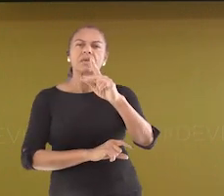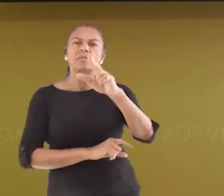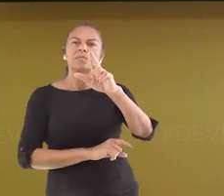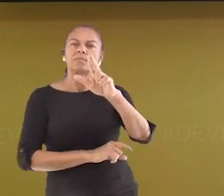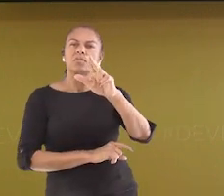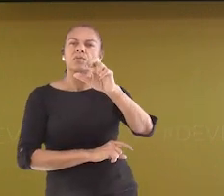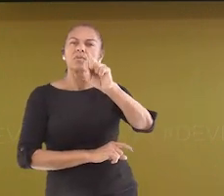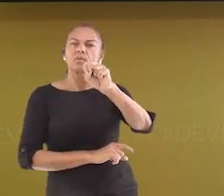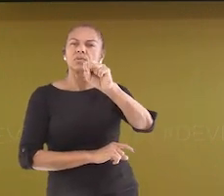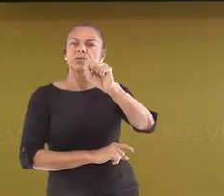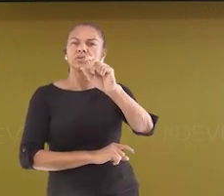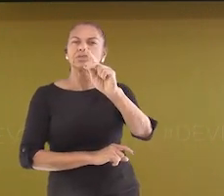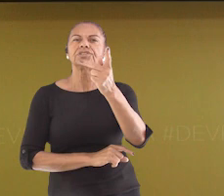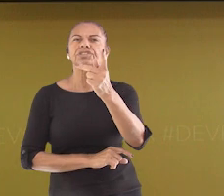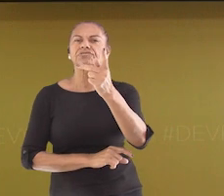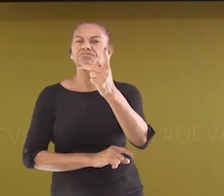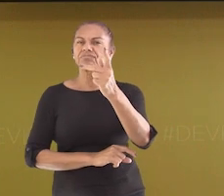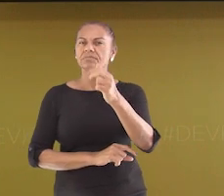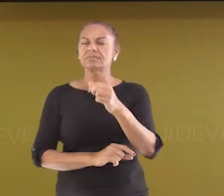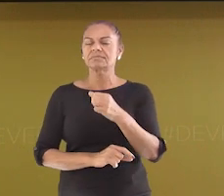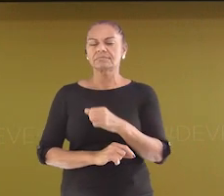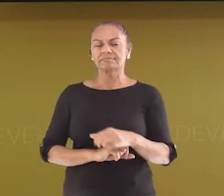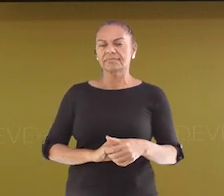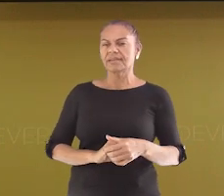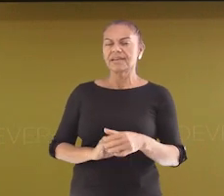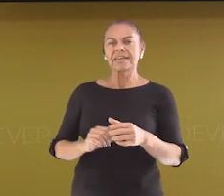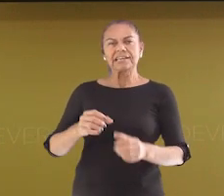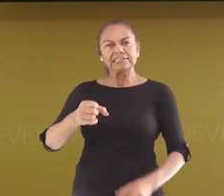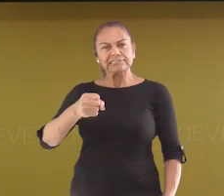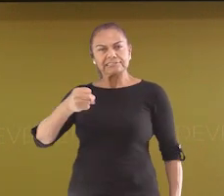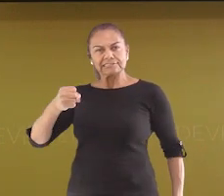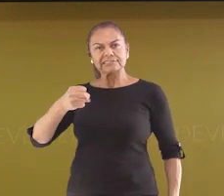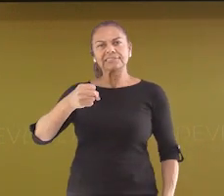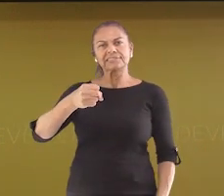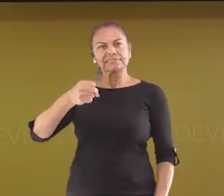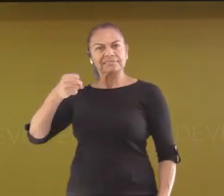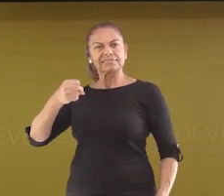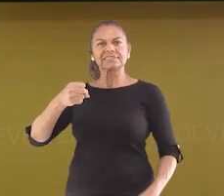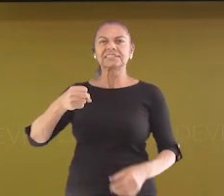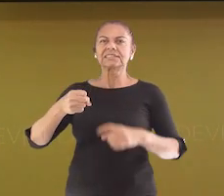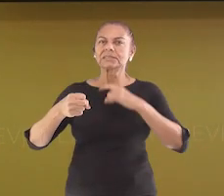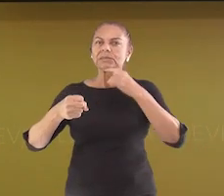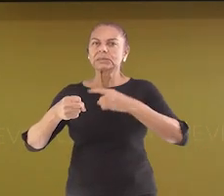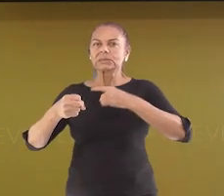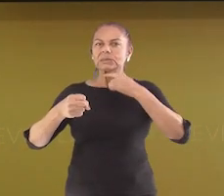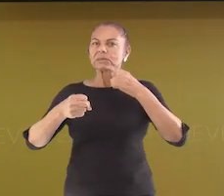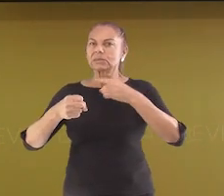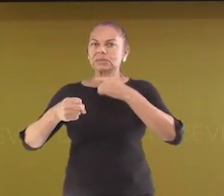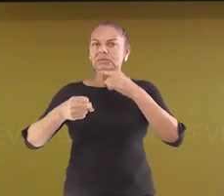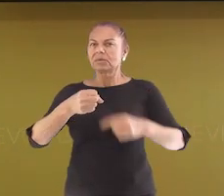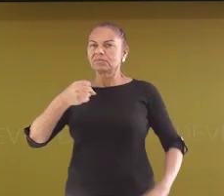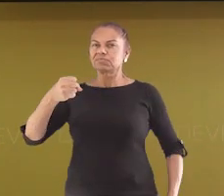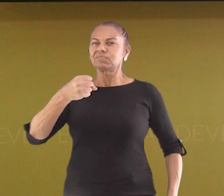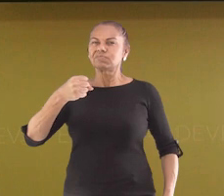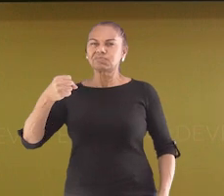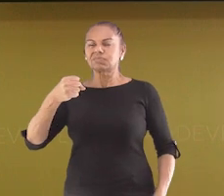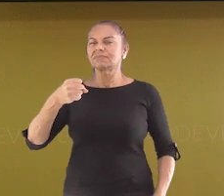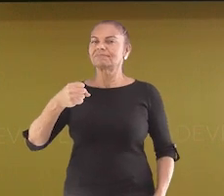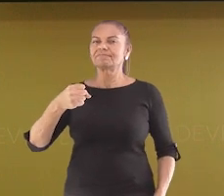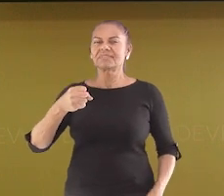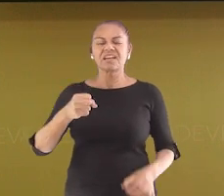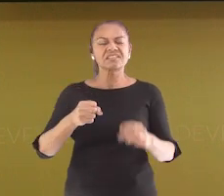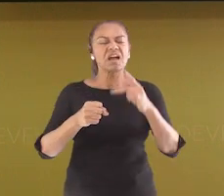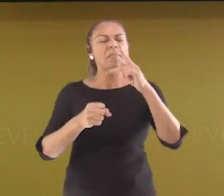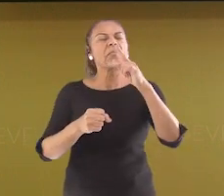só. Vejam aqui que no primeiro quadrinho temos uma porta com a placa escrito push. Um garoto, ele